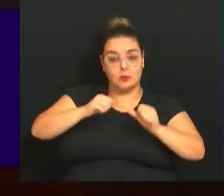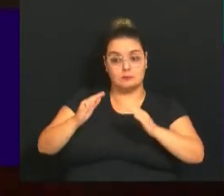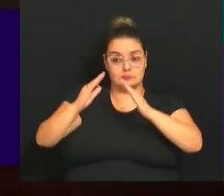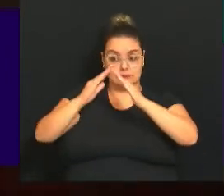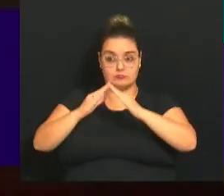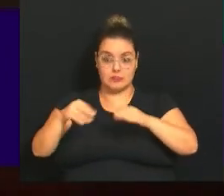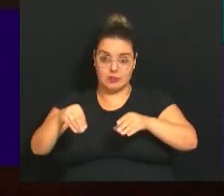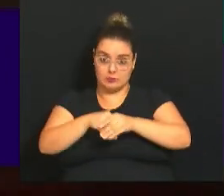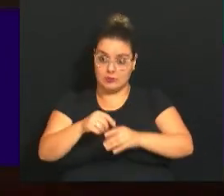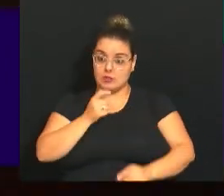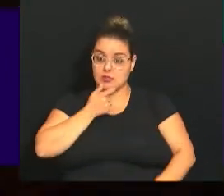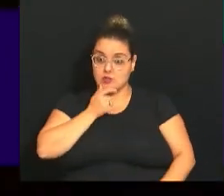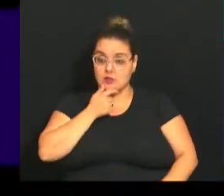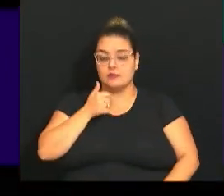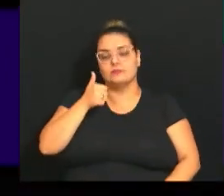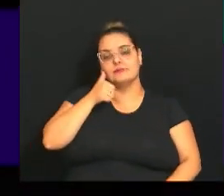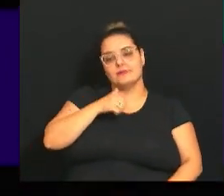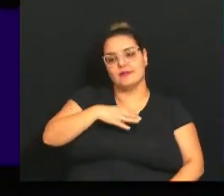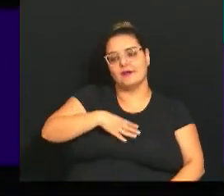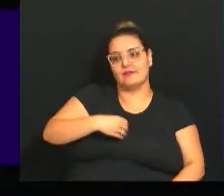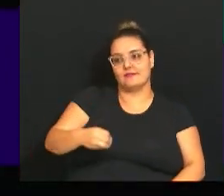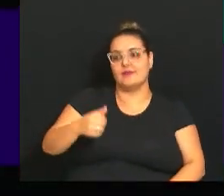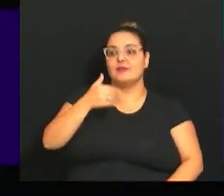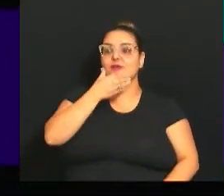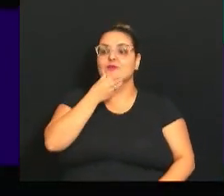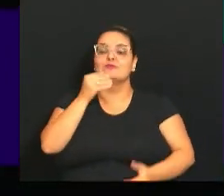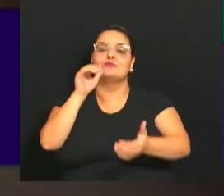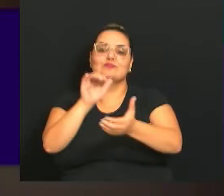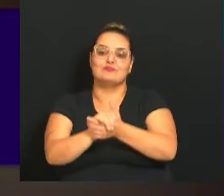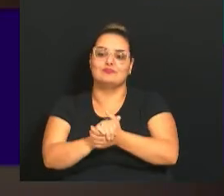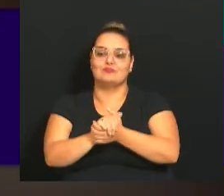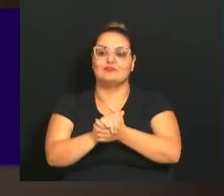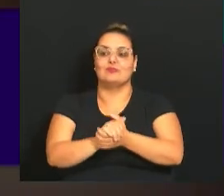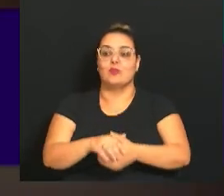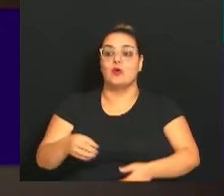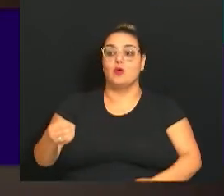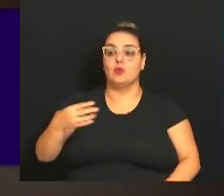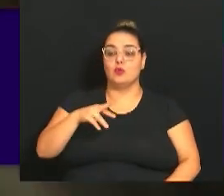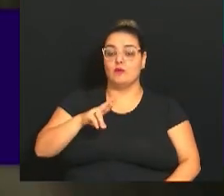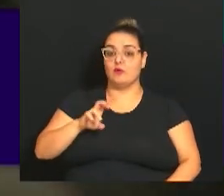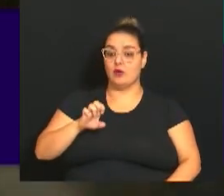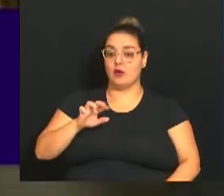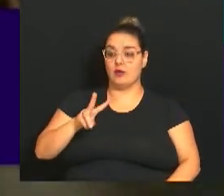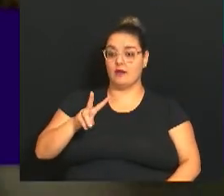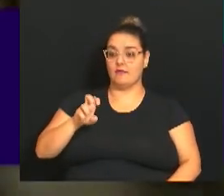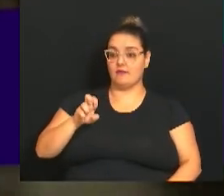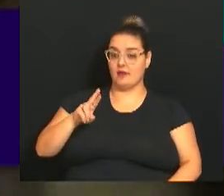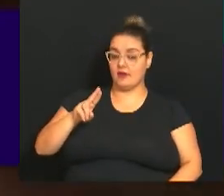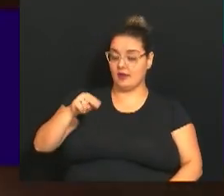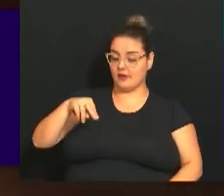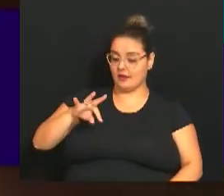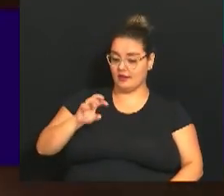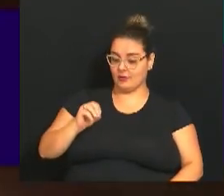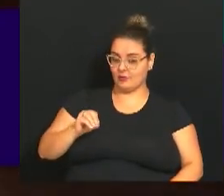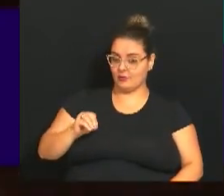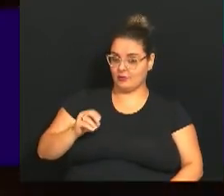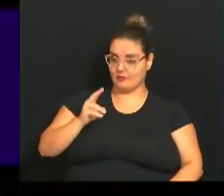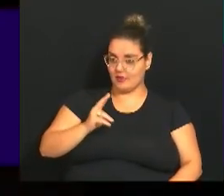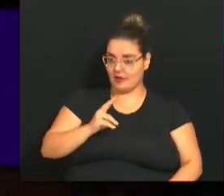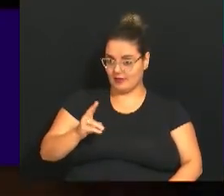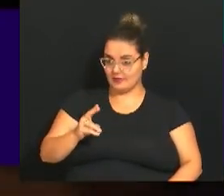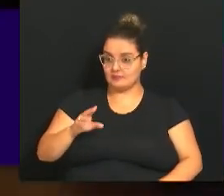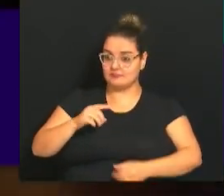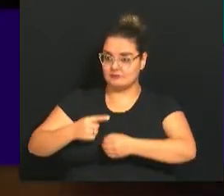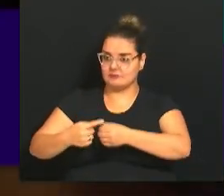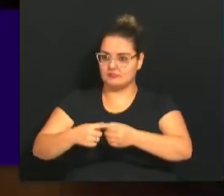na companhia da filha e do marido, nomeado novo reverendo da região. Algo de muito estranho começa a acontecer no